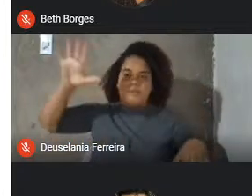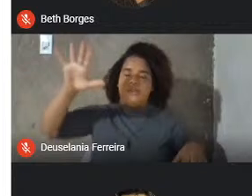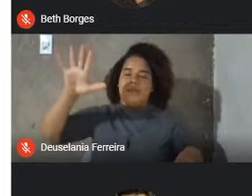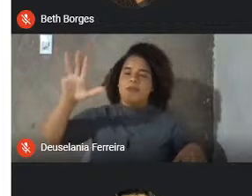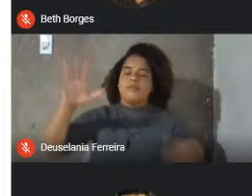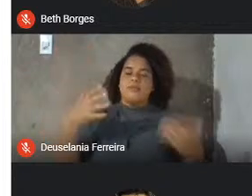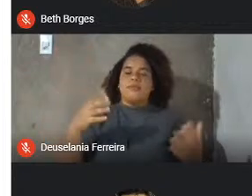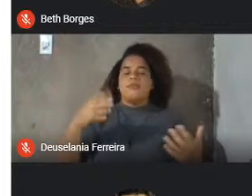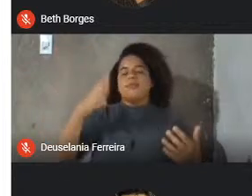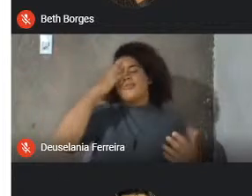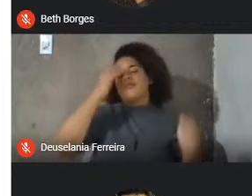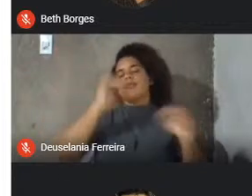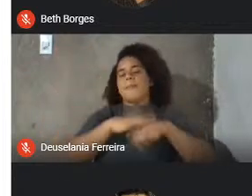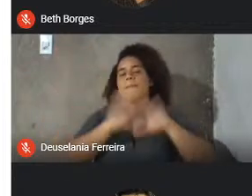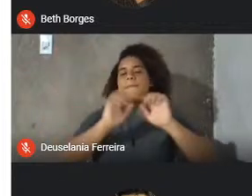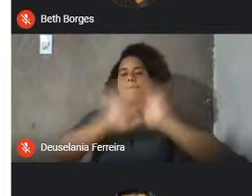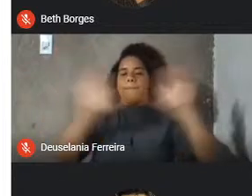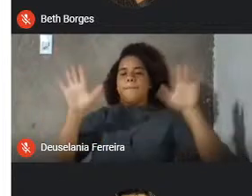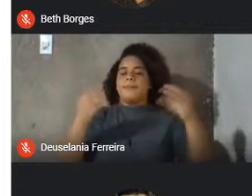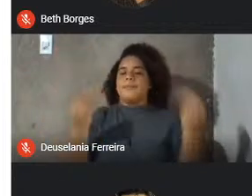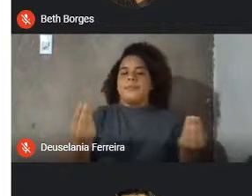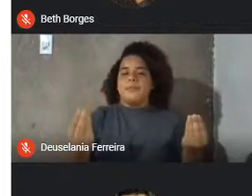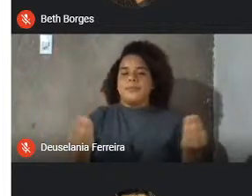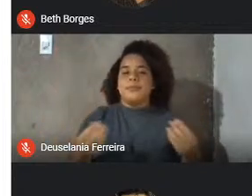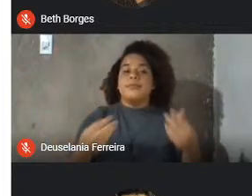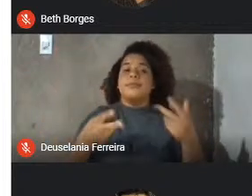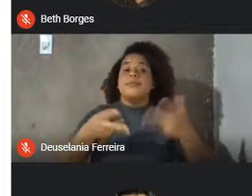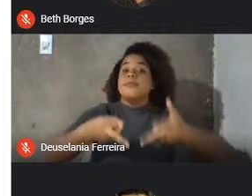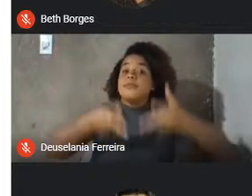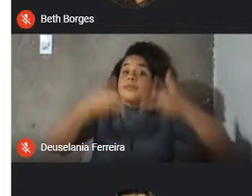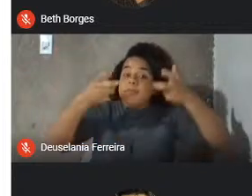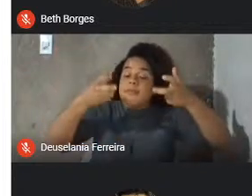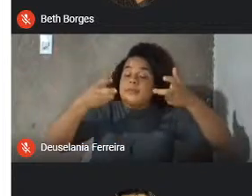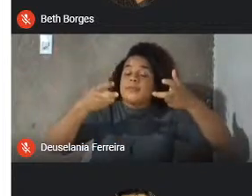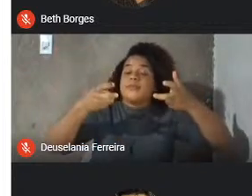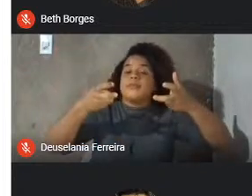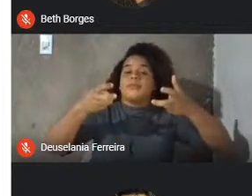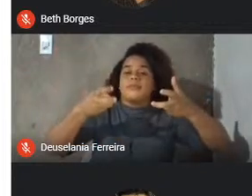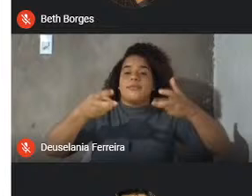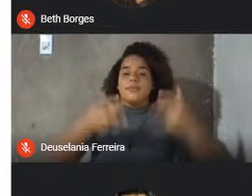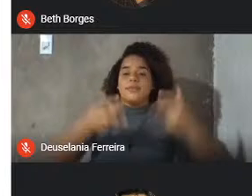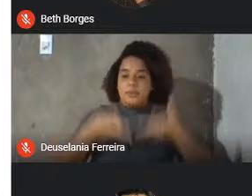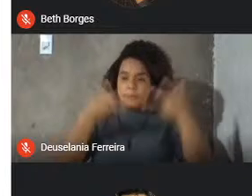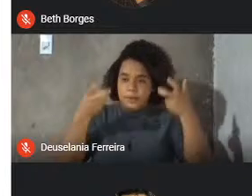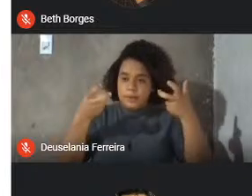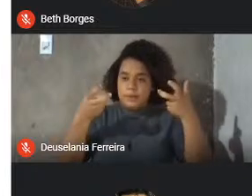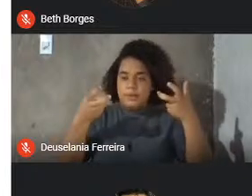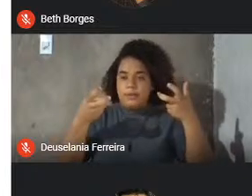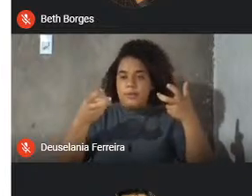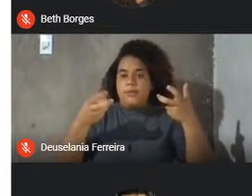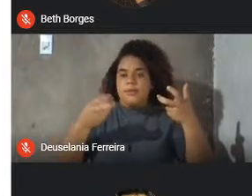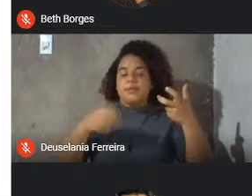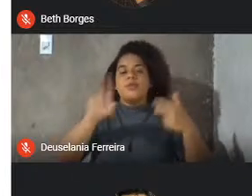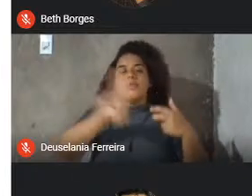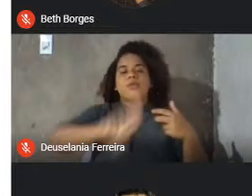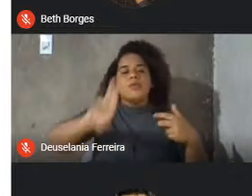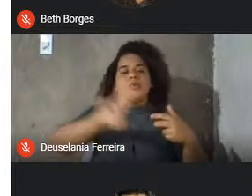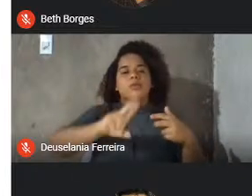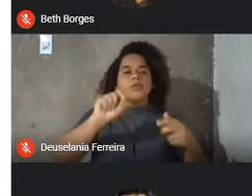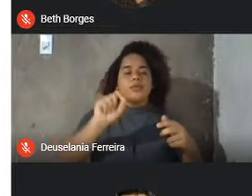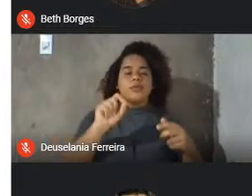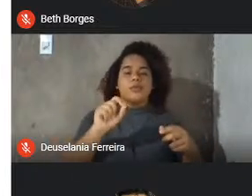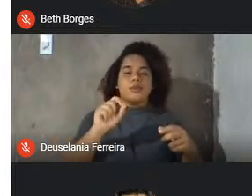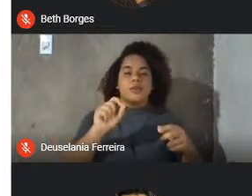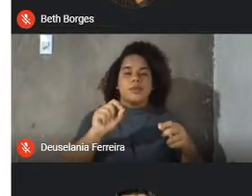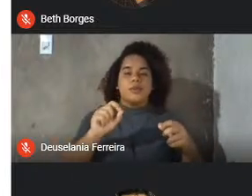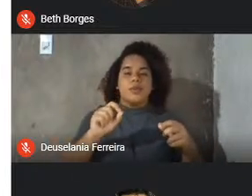melhor, na percepção, vocês primeiro têm que utilizarem do nervo oftalmológico, ou seja, o sentido